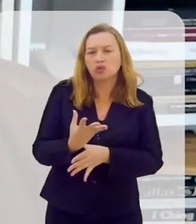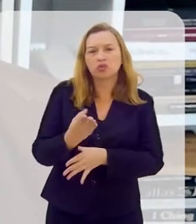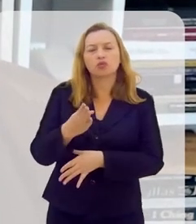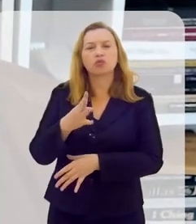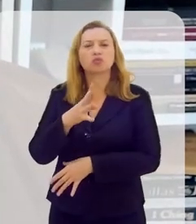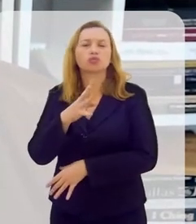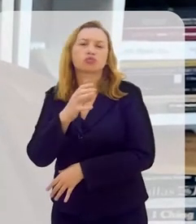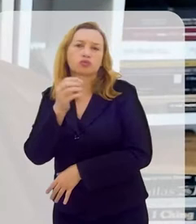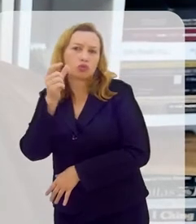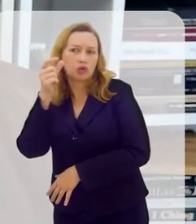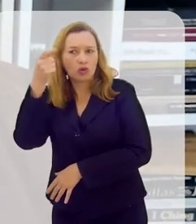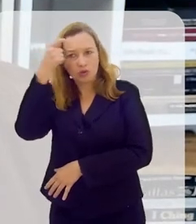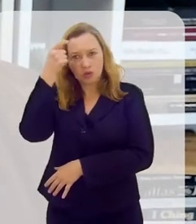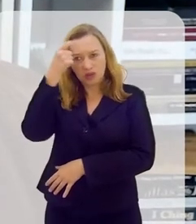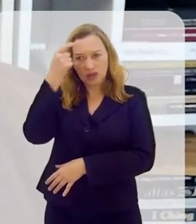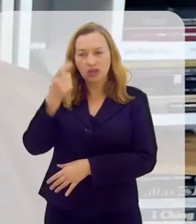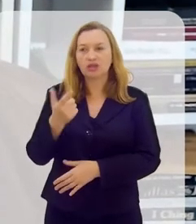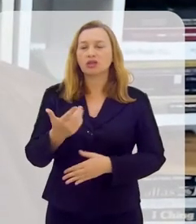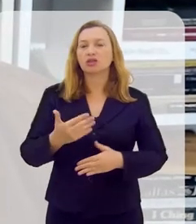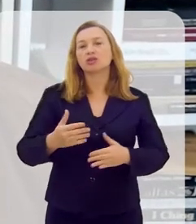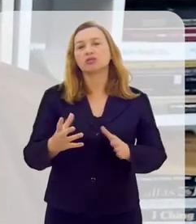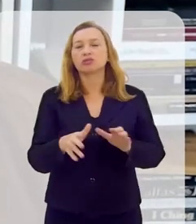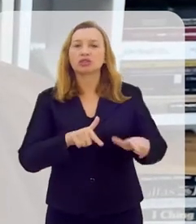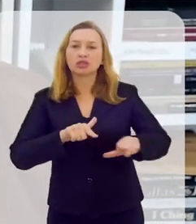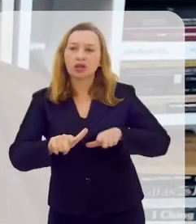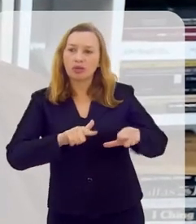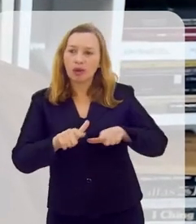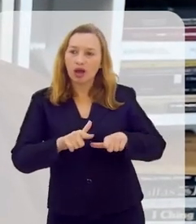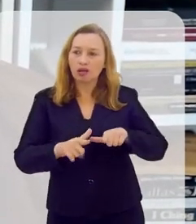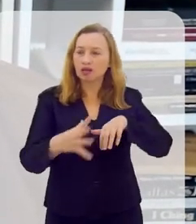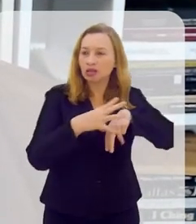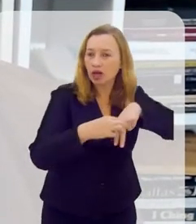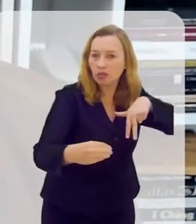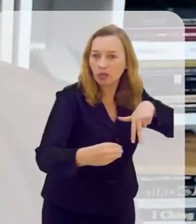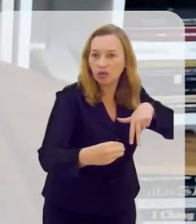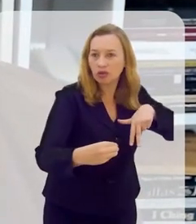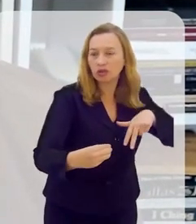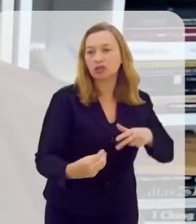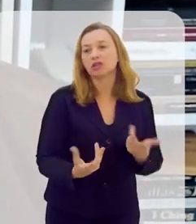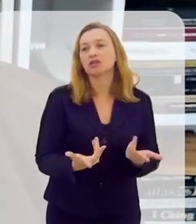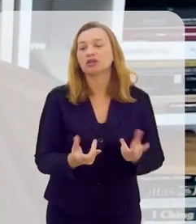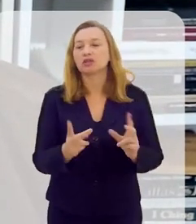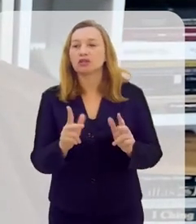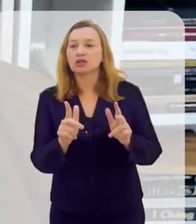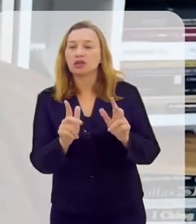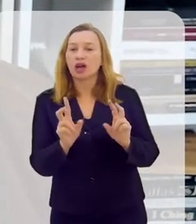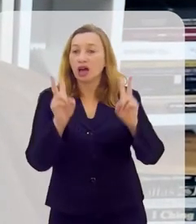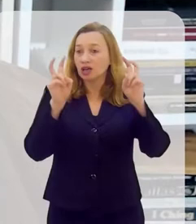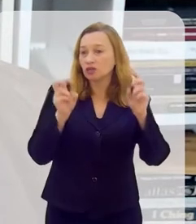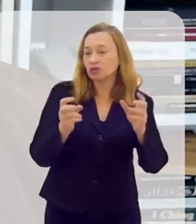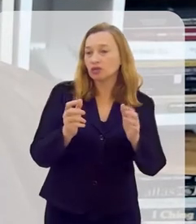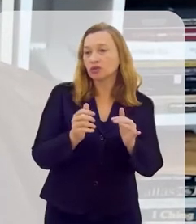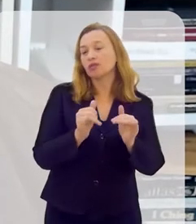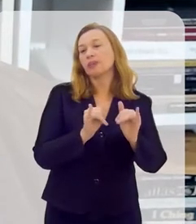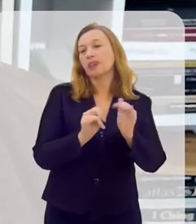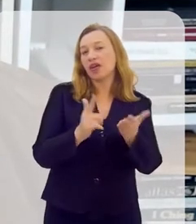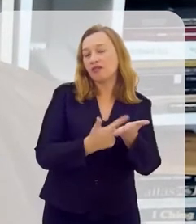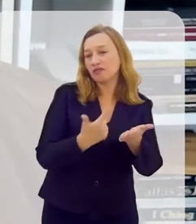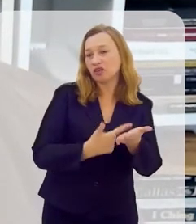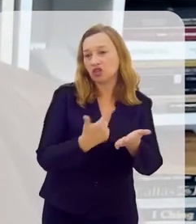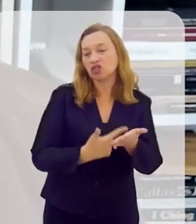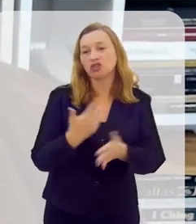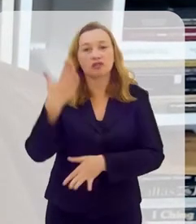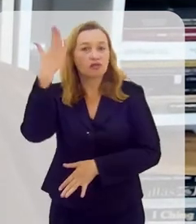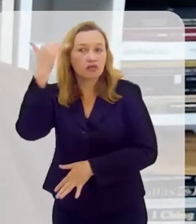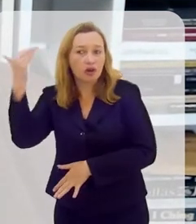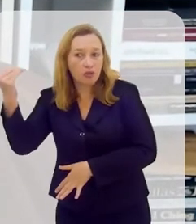produção justa e consciente. Desde então, em sua jornada na moda, ela tem colecionado matérias e editoriais para revistas como Vogue,